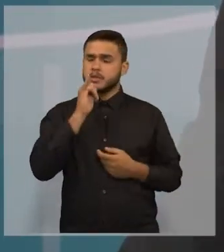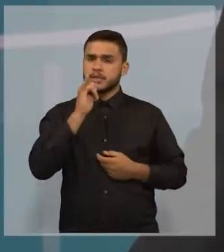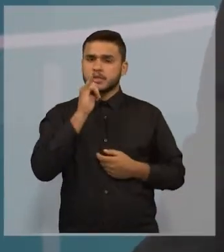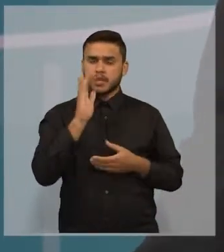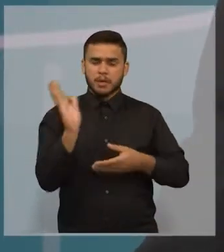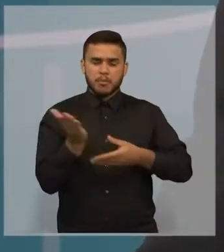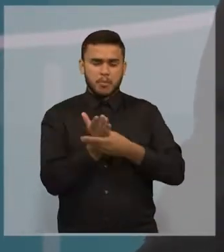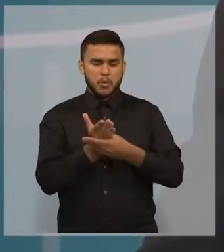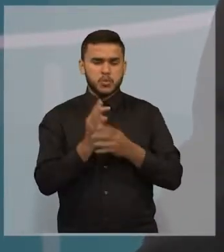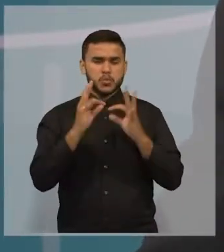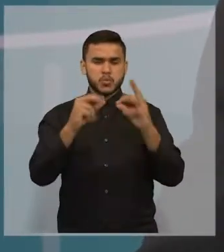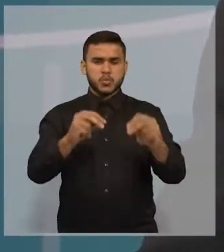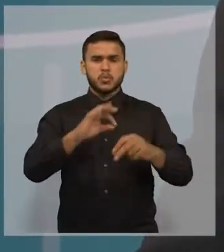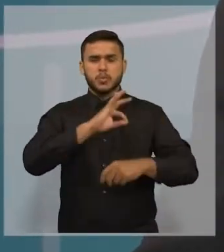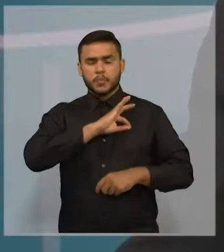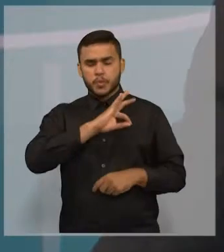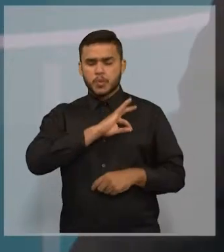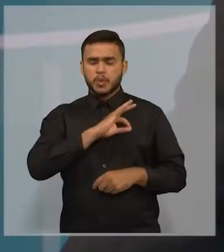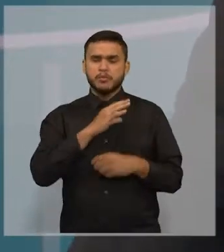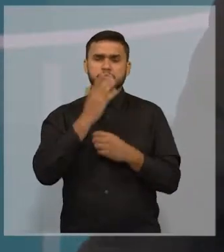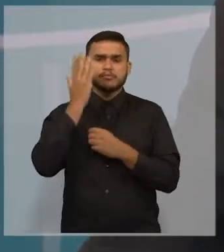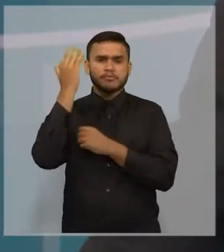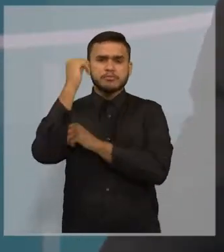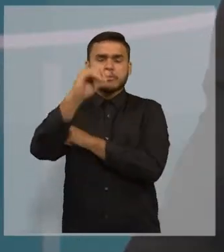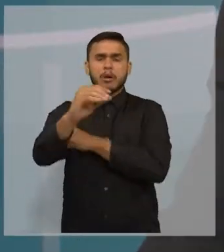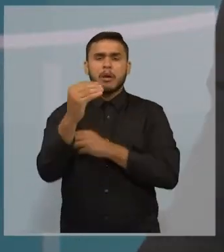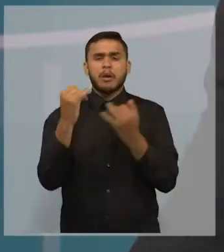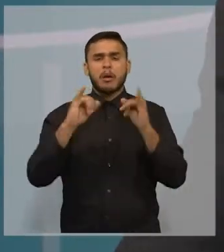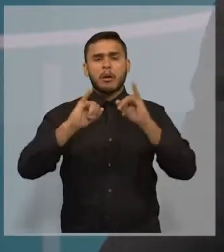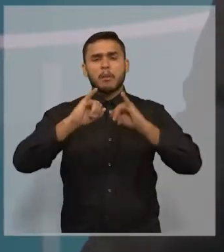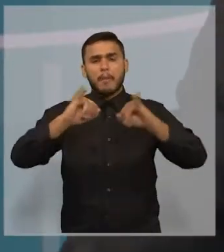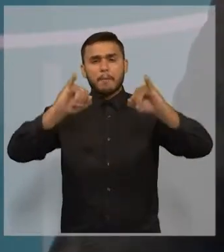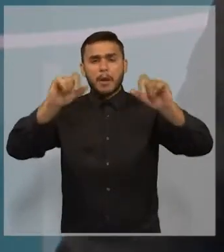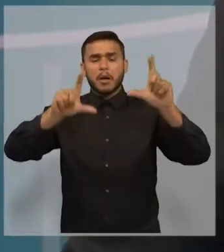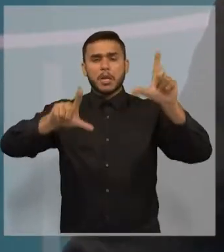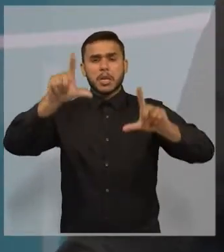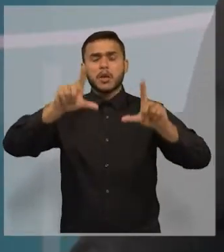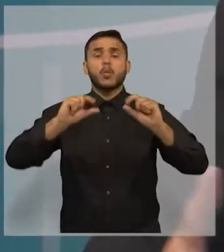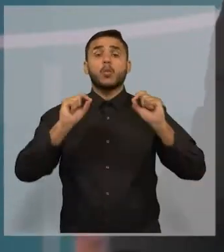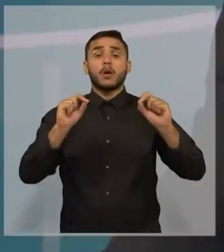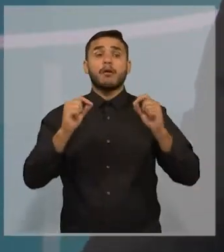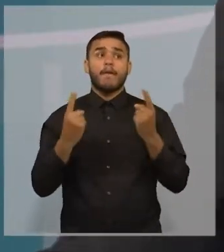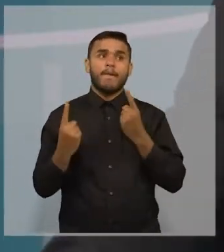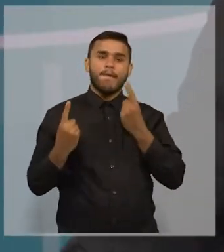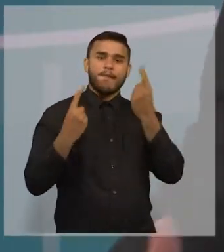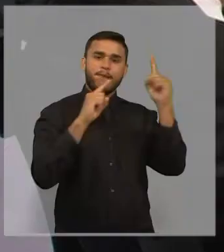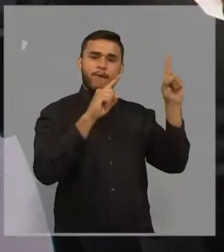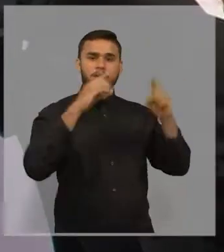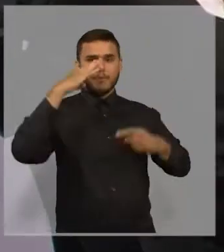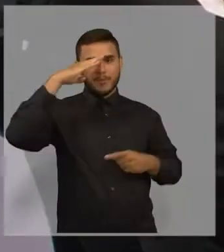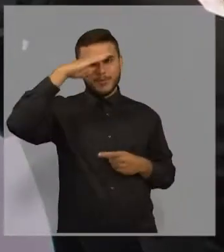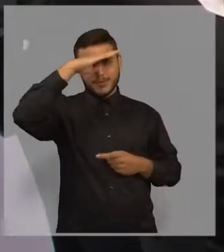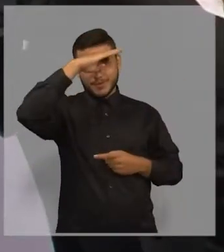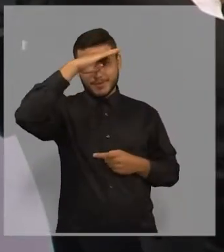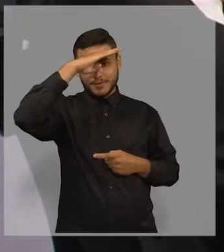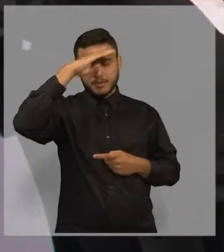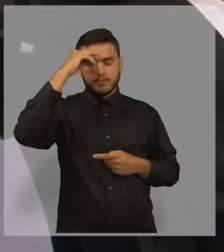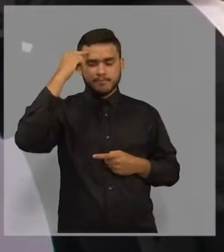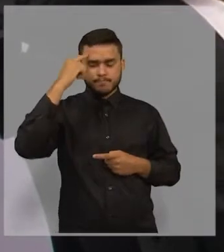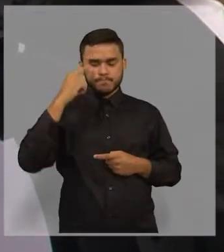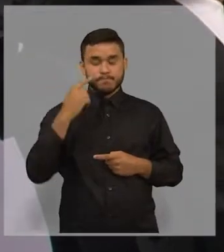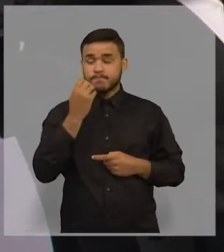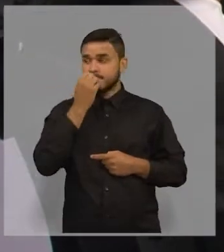pegando vazamentos de procedimentos policiais e ministeriais e jogando isso e insistindo nisso